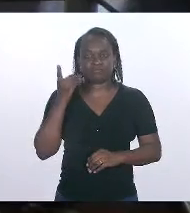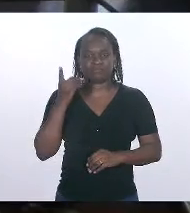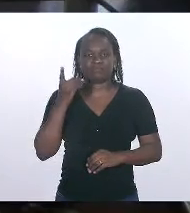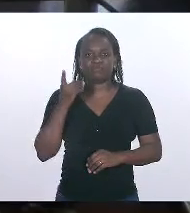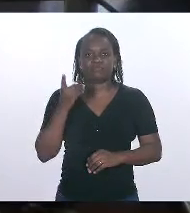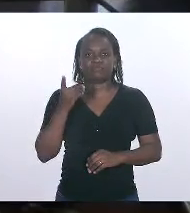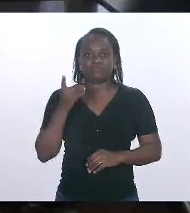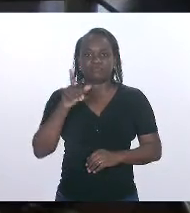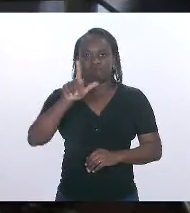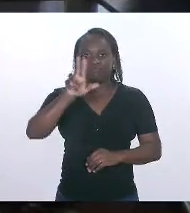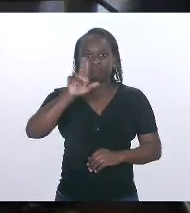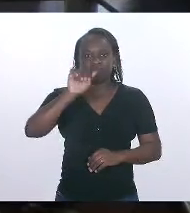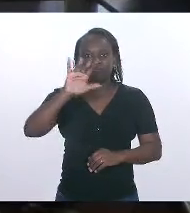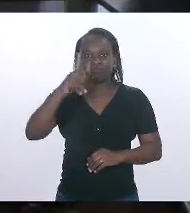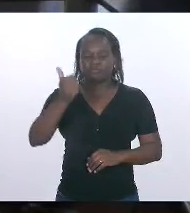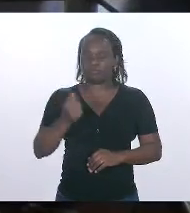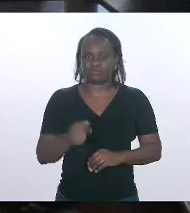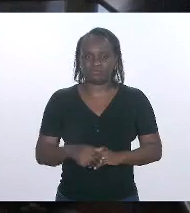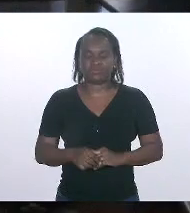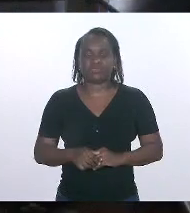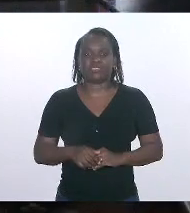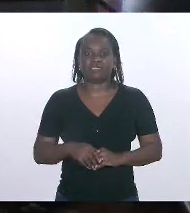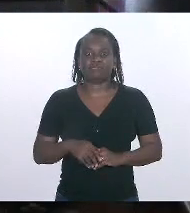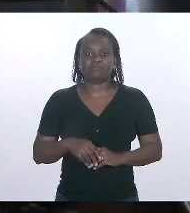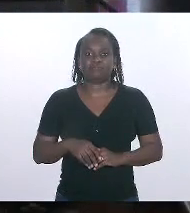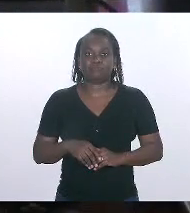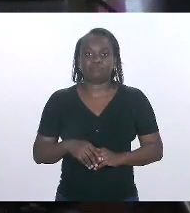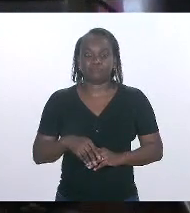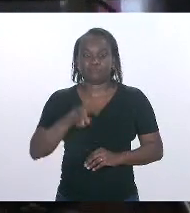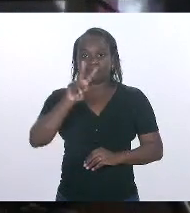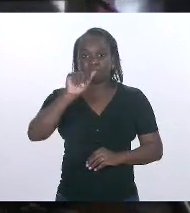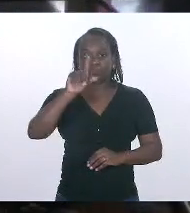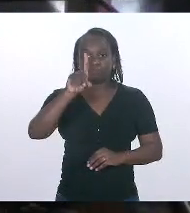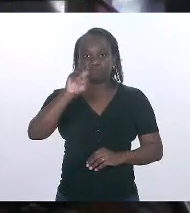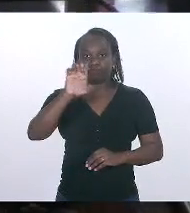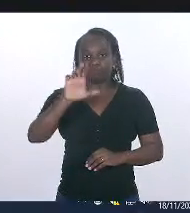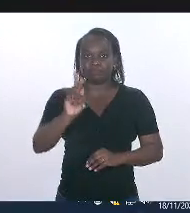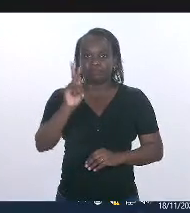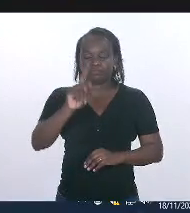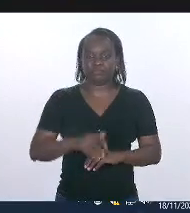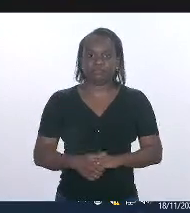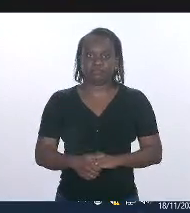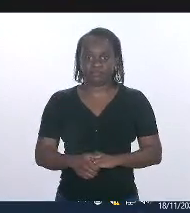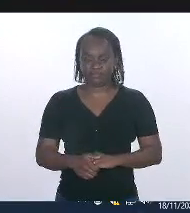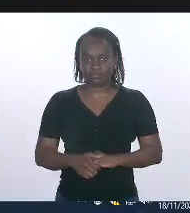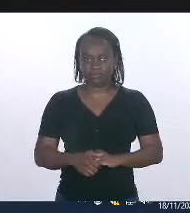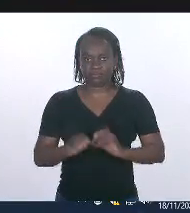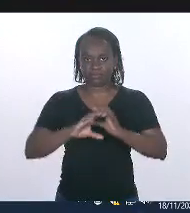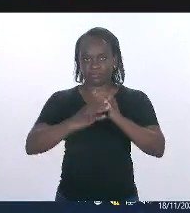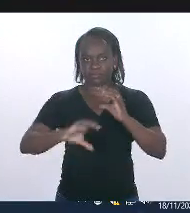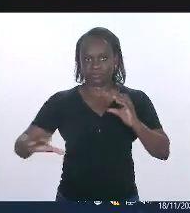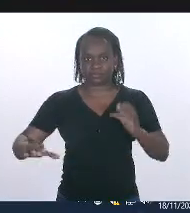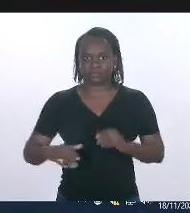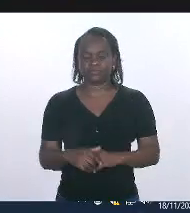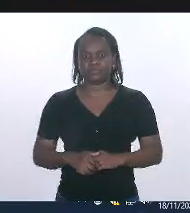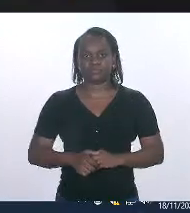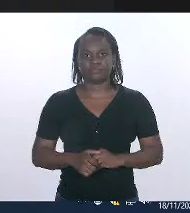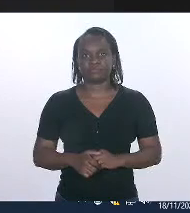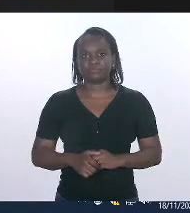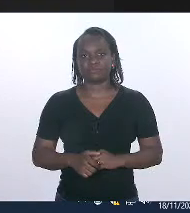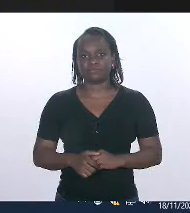deputada Lucinha. Deputado Valdeir Carneiro. Saneamento.